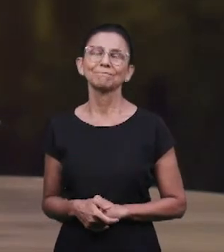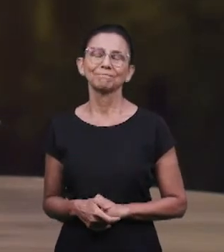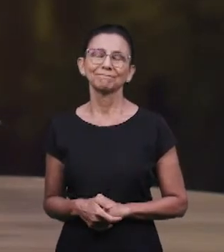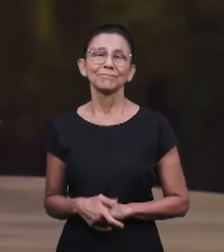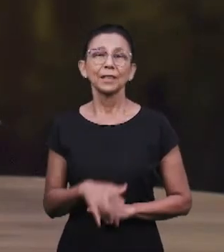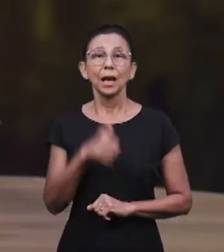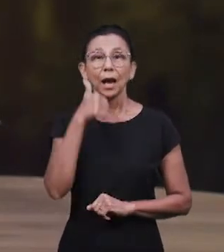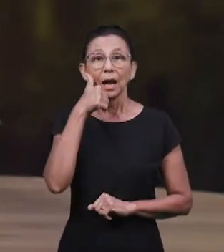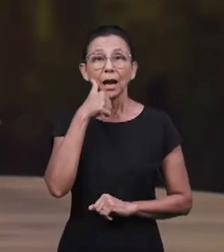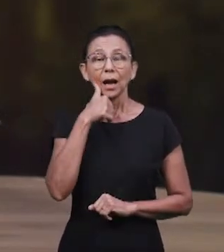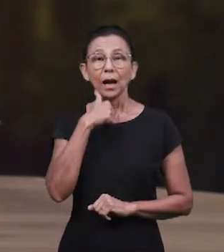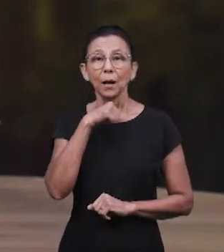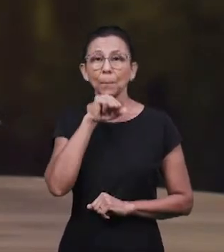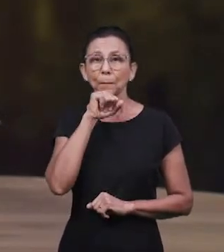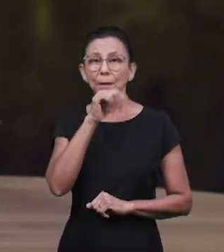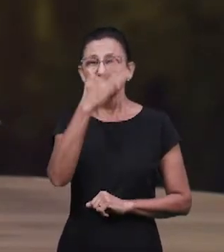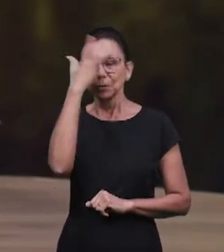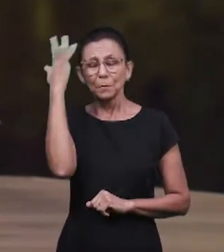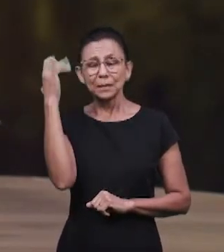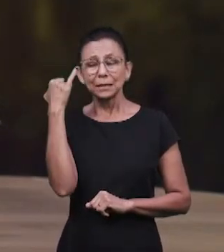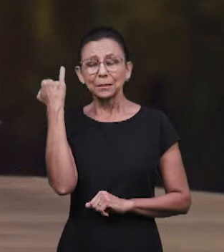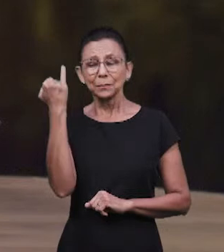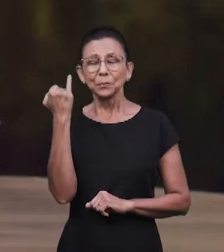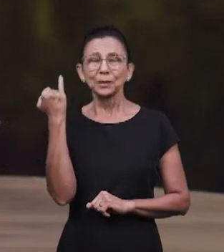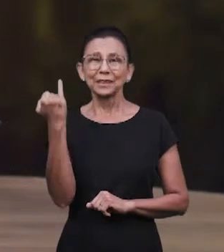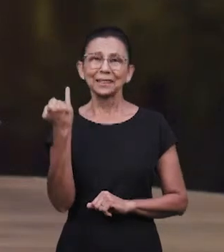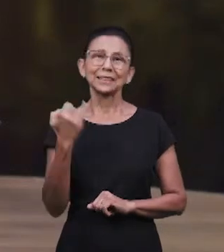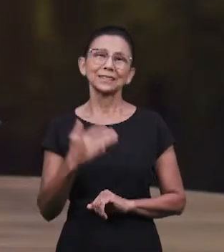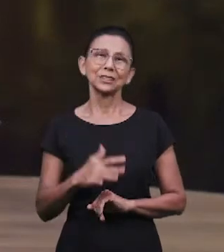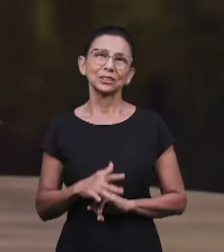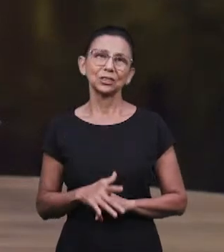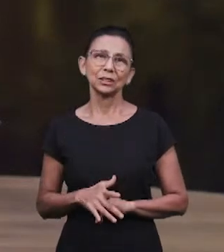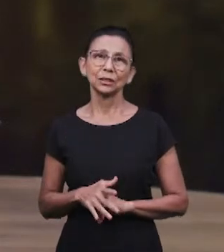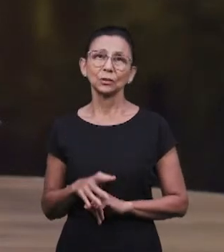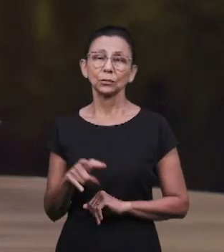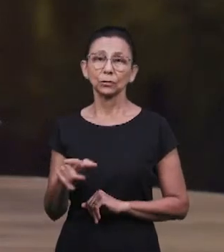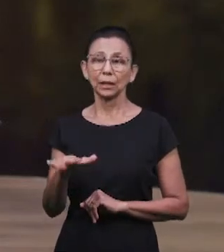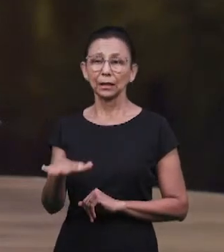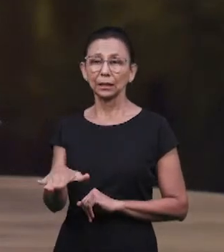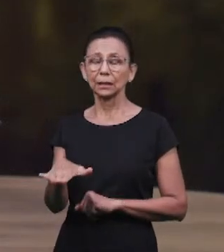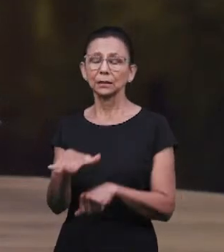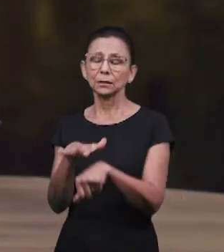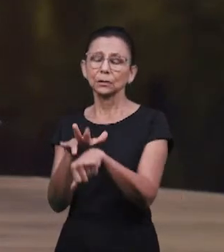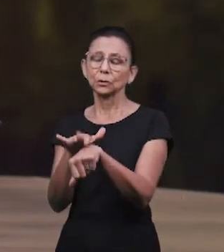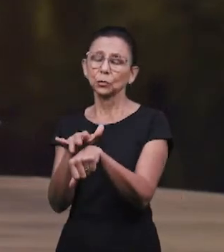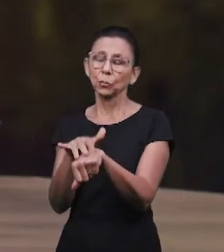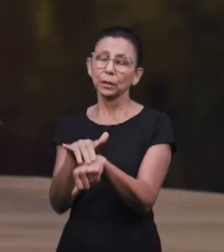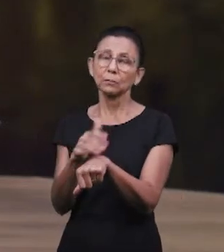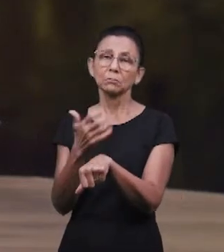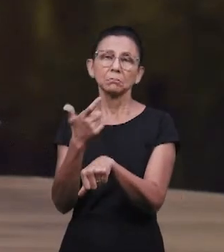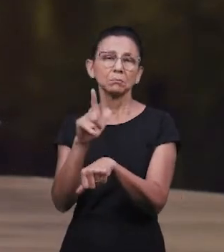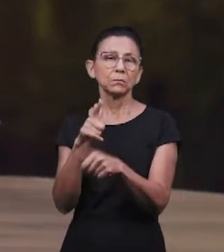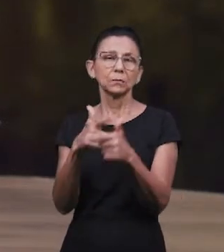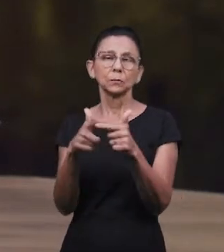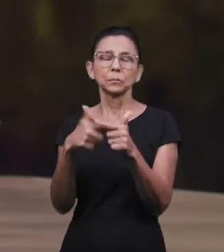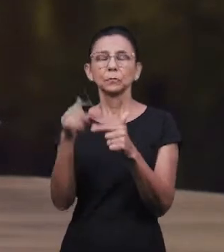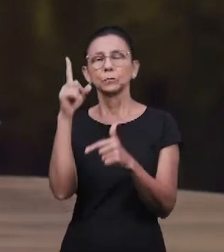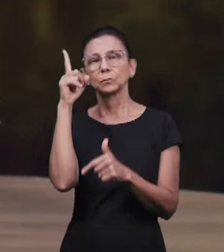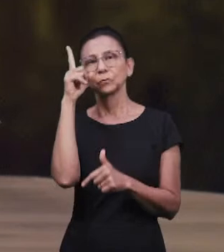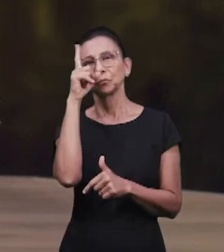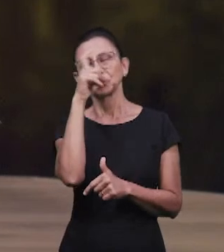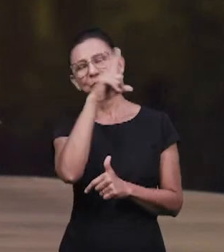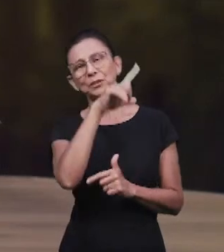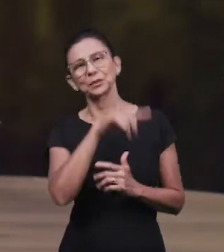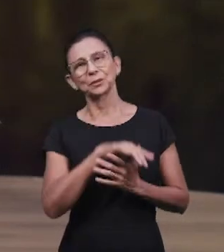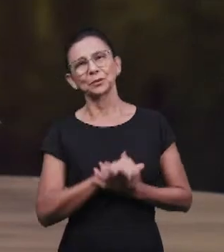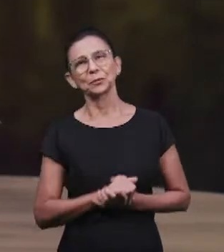mais preciosa para ela, quando ela está doente ou diante de qualquer